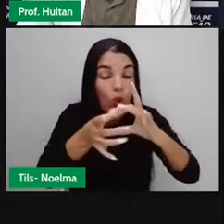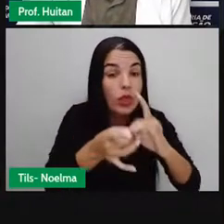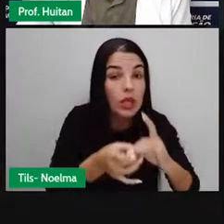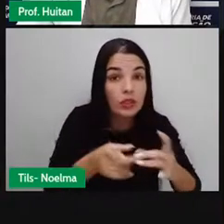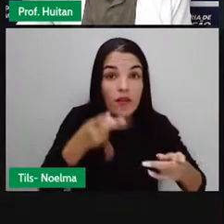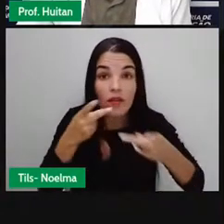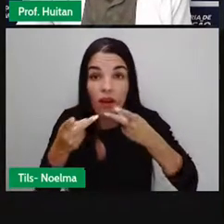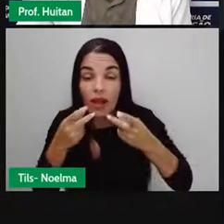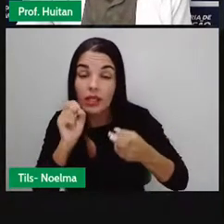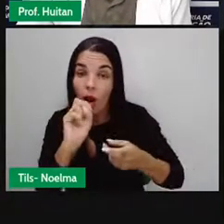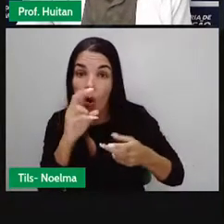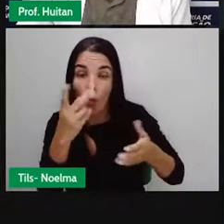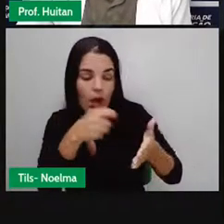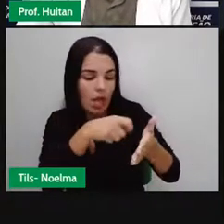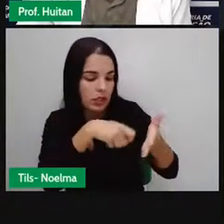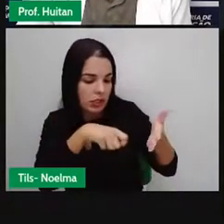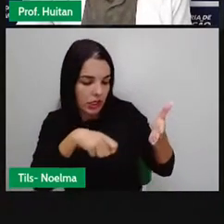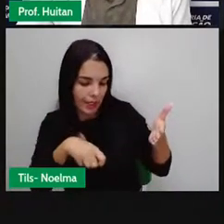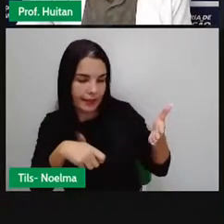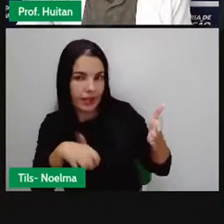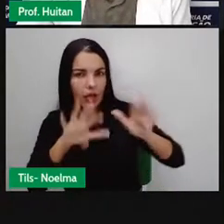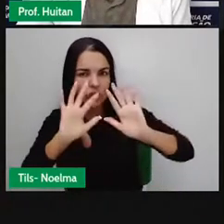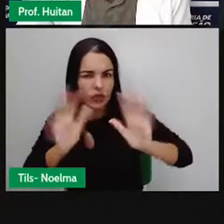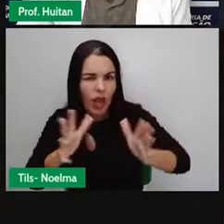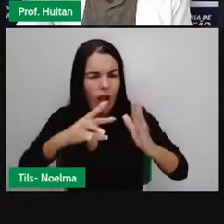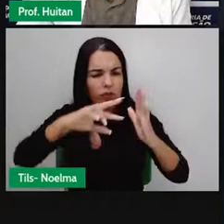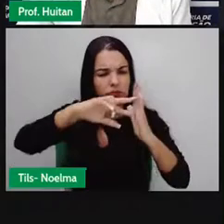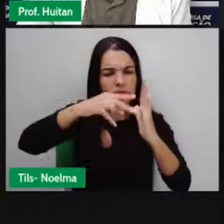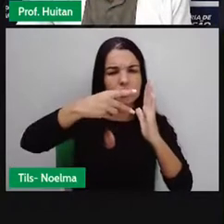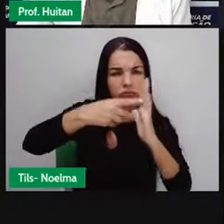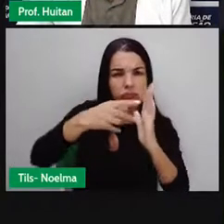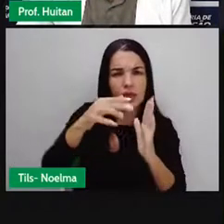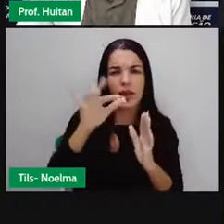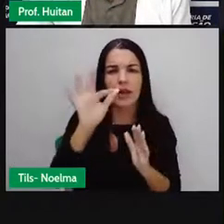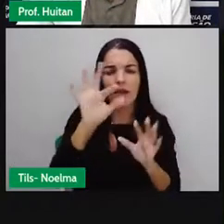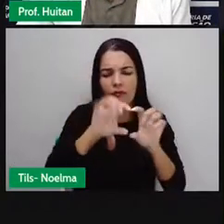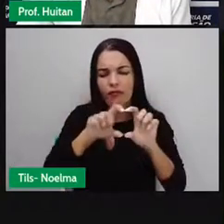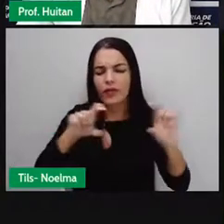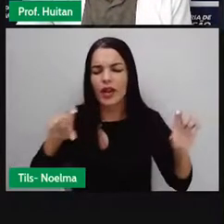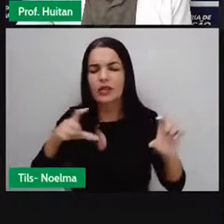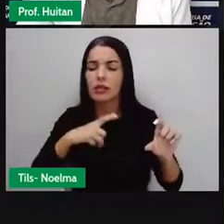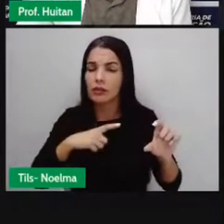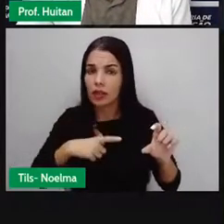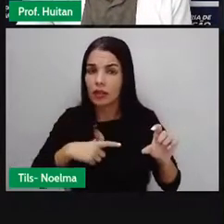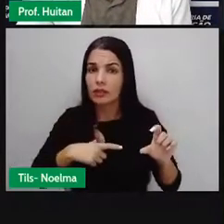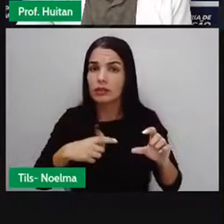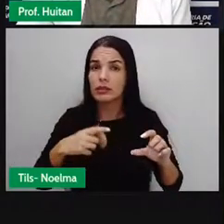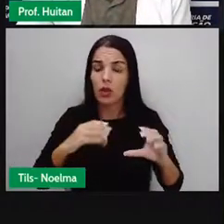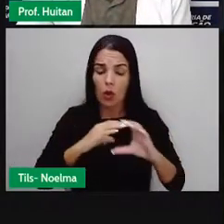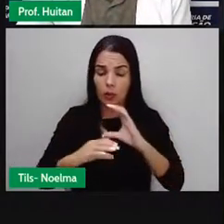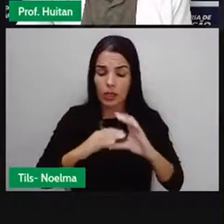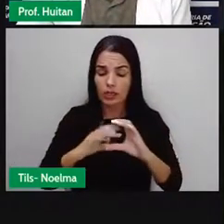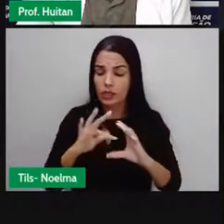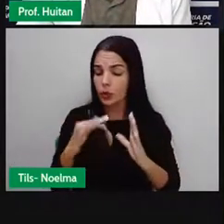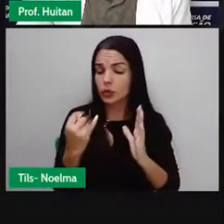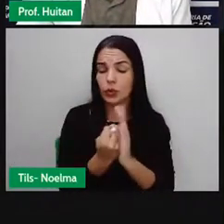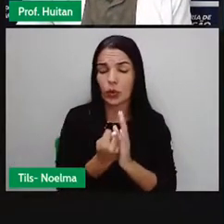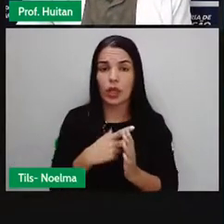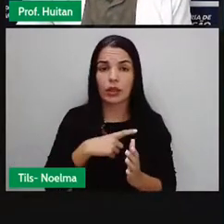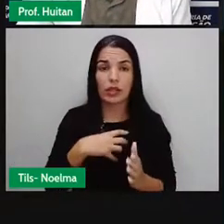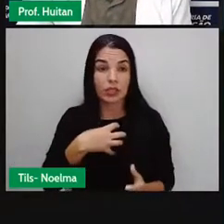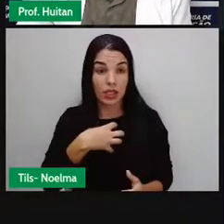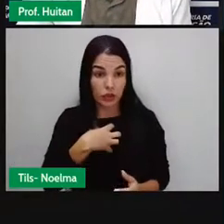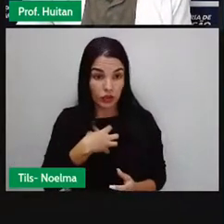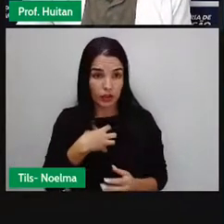o que é frase? A frase já diz que é um enunciado completo que tem sentido. Não necessariamente precisa